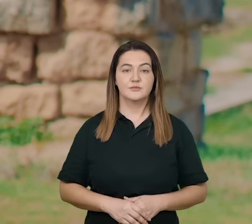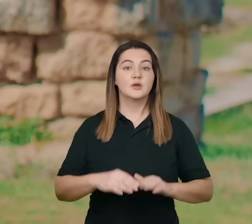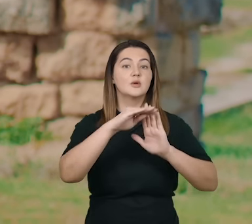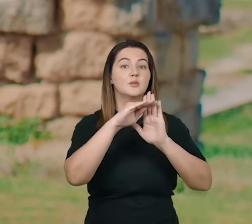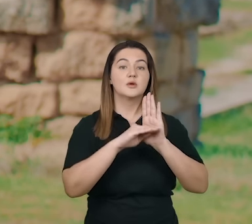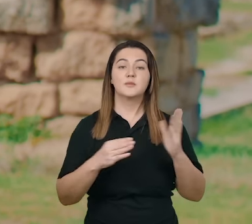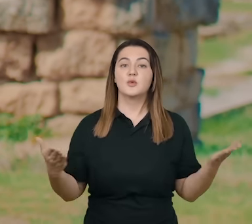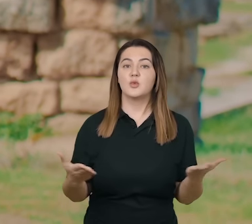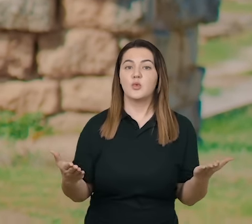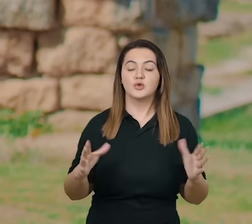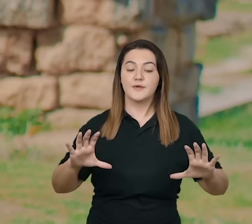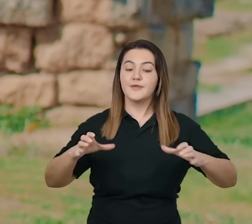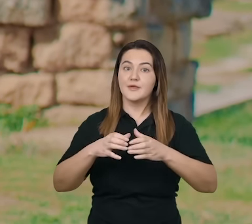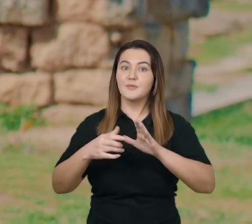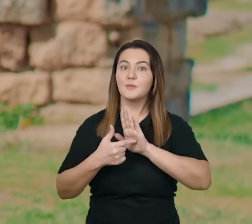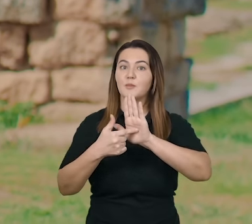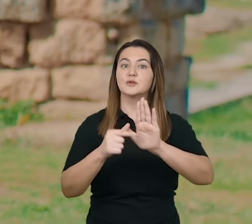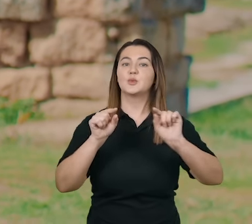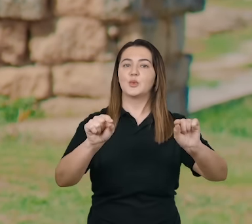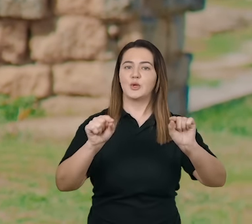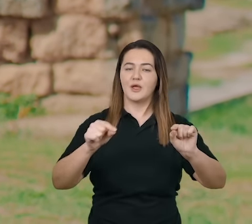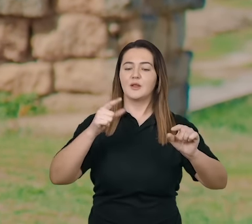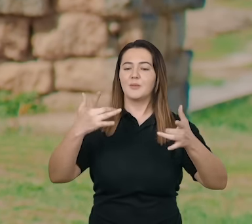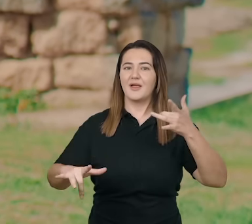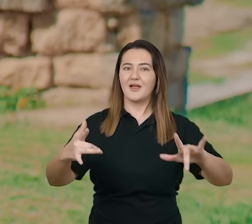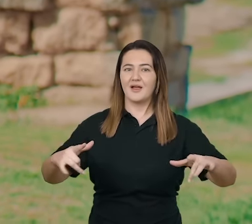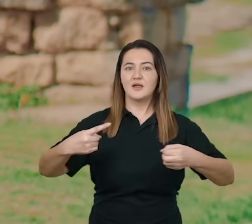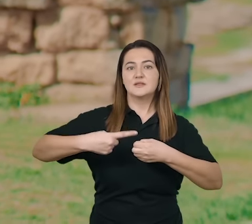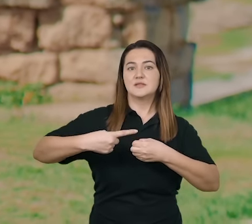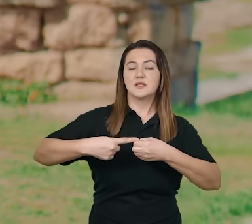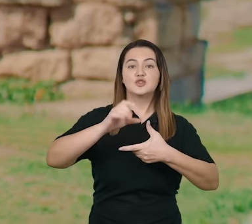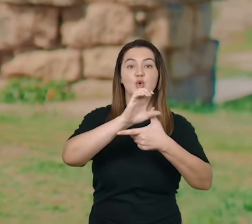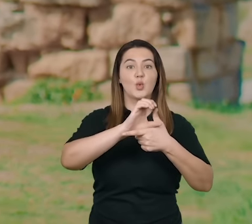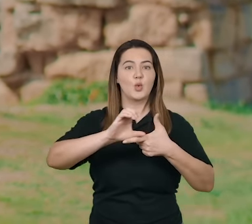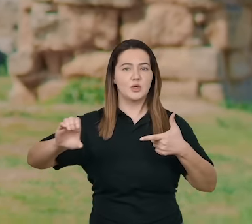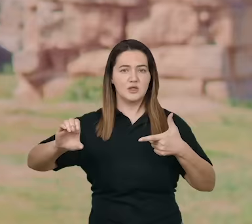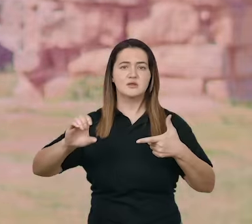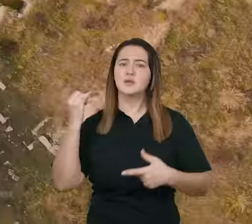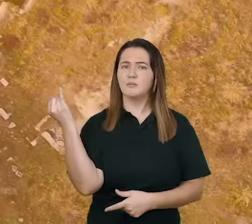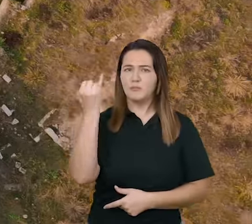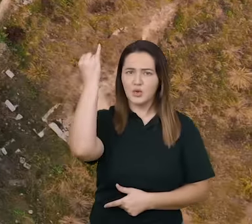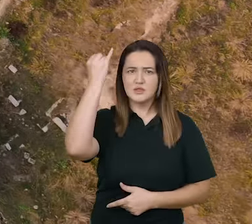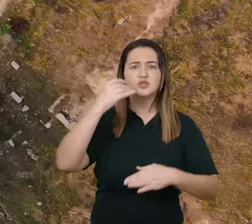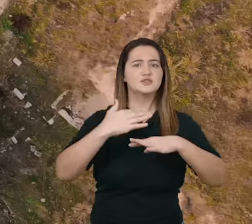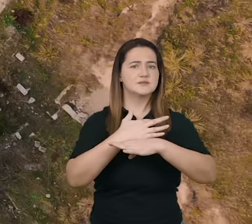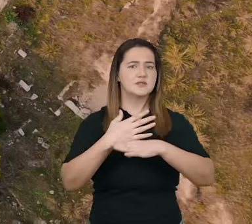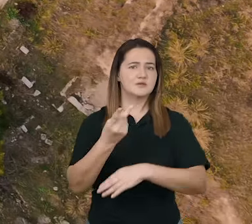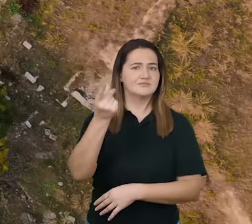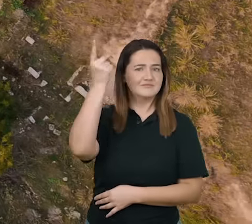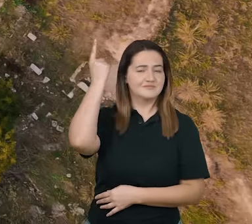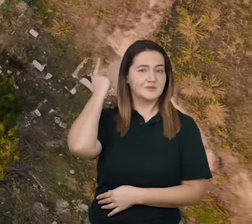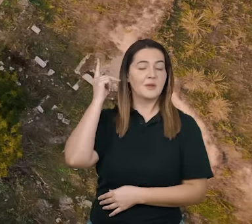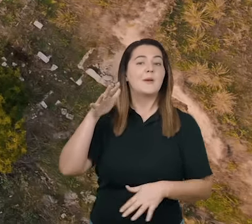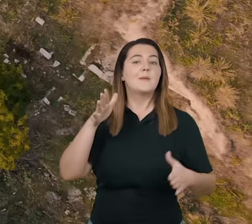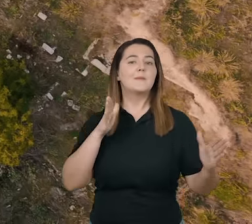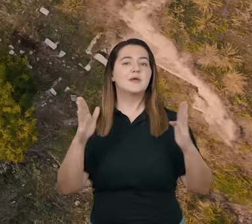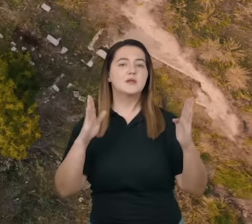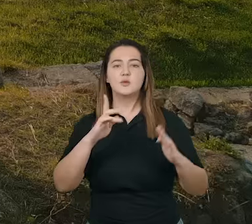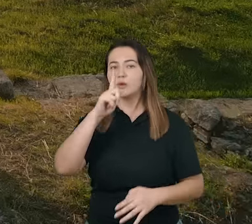No programa de hoje, a nossa equipe traz você até as ruínas da cidade de Corinto, uma importante metrópole do tempo greco-romano